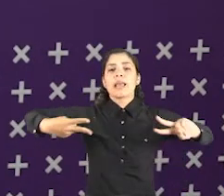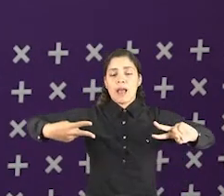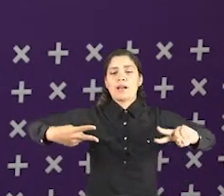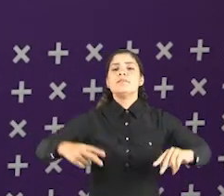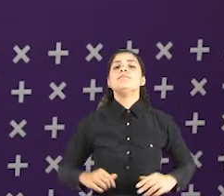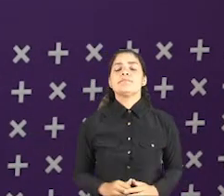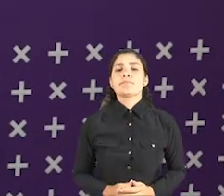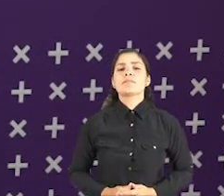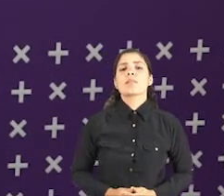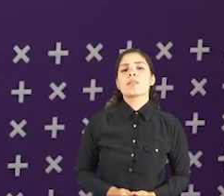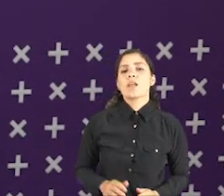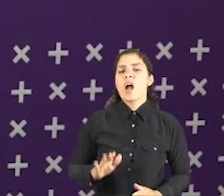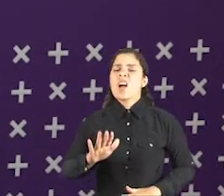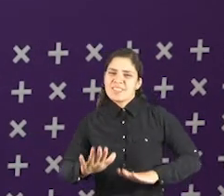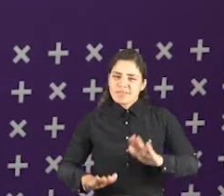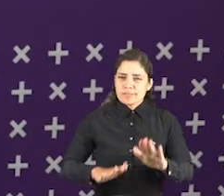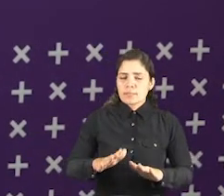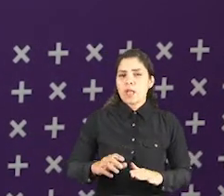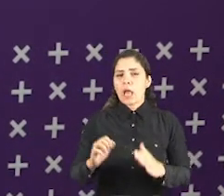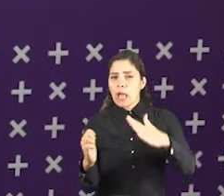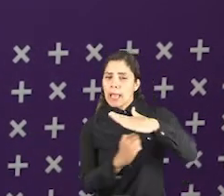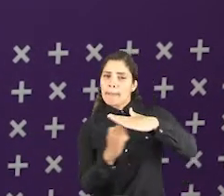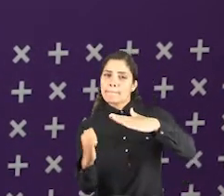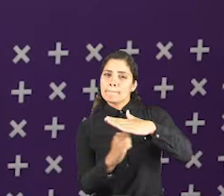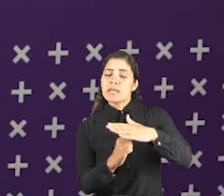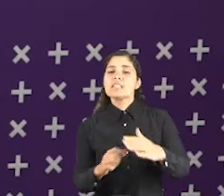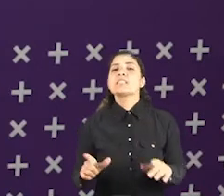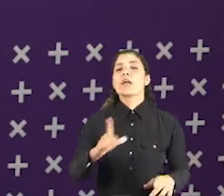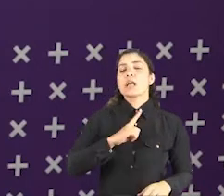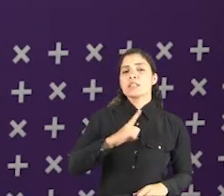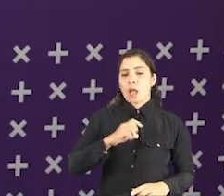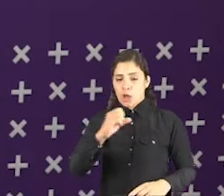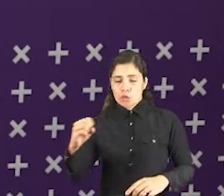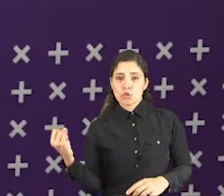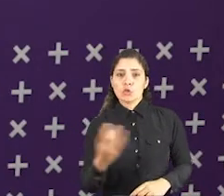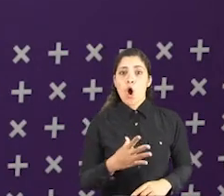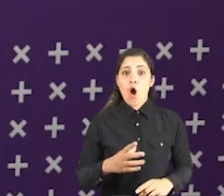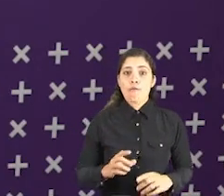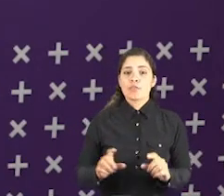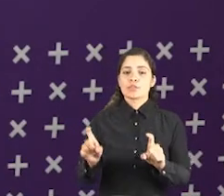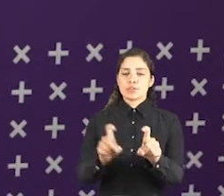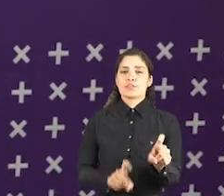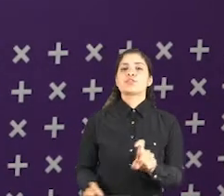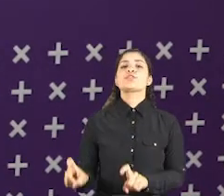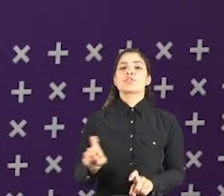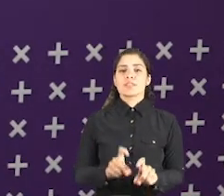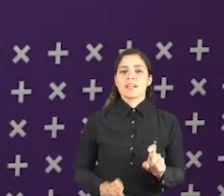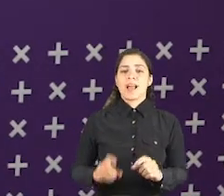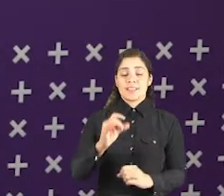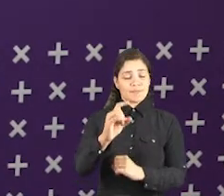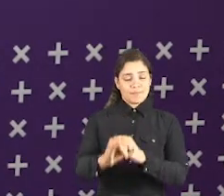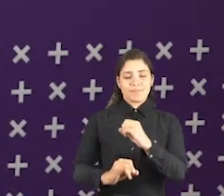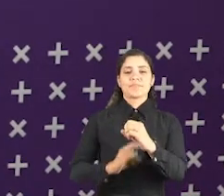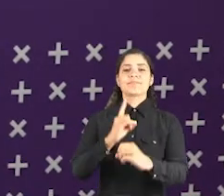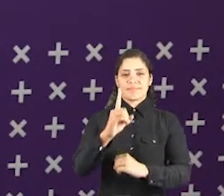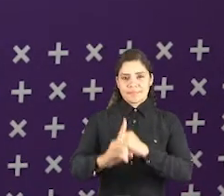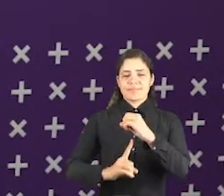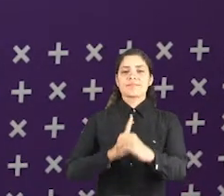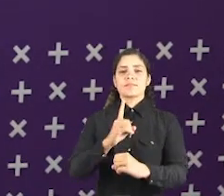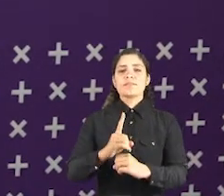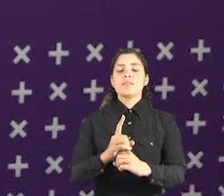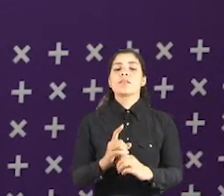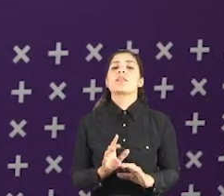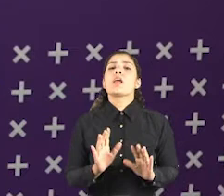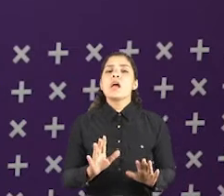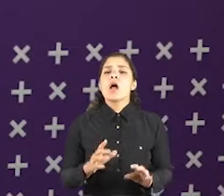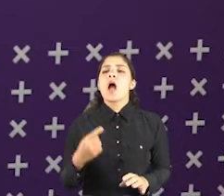aqui na meta normalmente as empresas que mais inovam são aquelas que já nasceram digitais não é o caso de vocês que tem